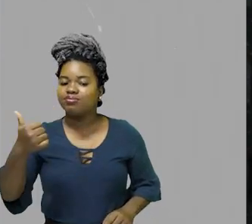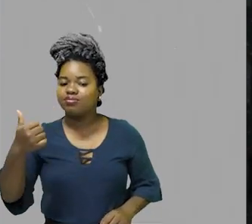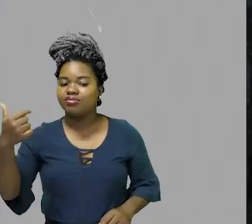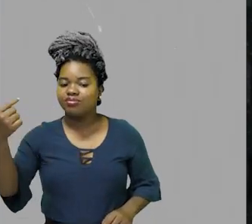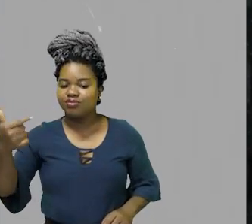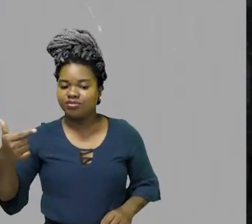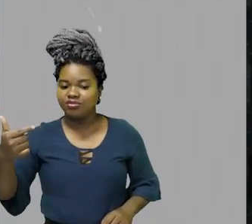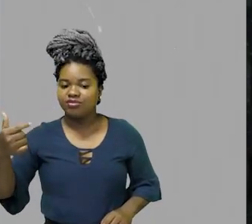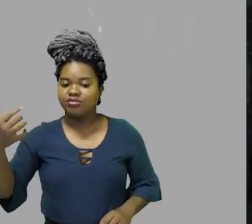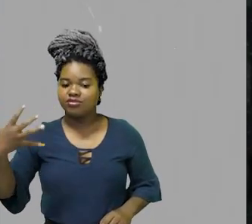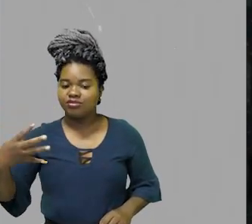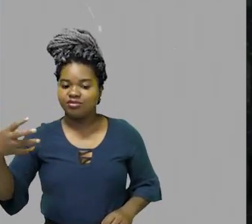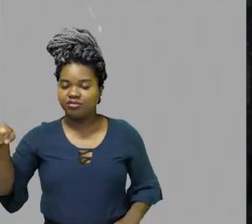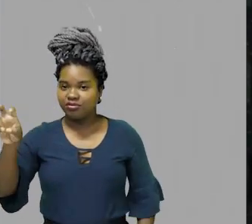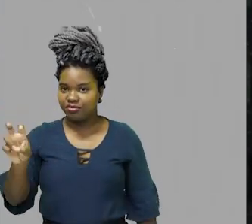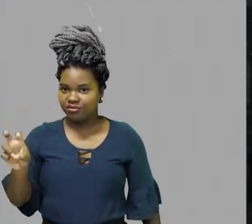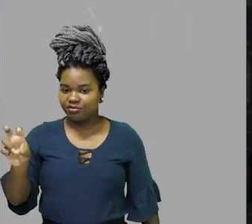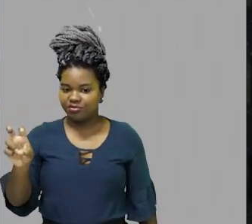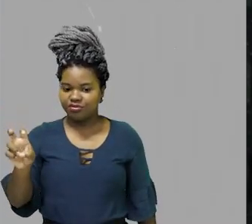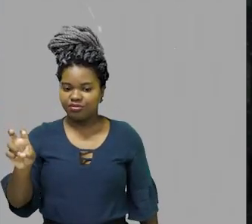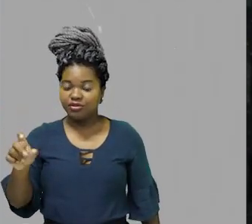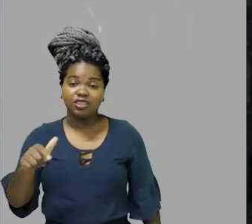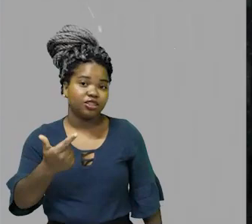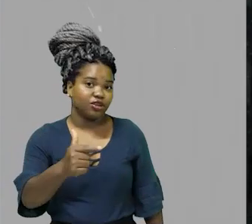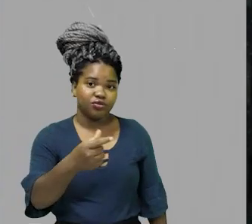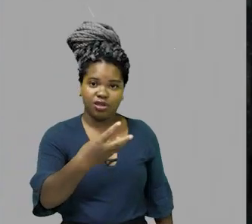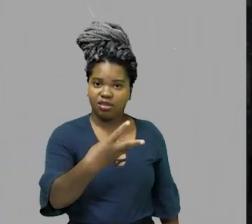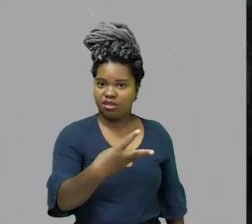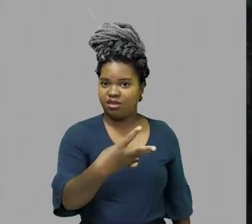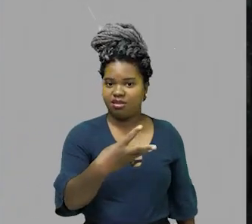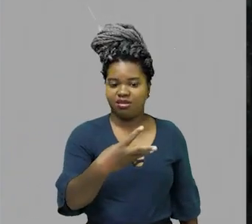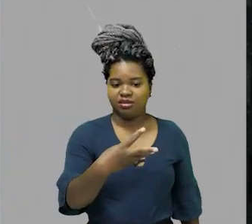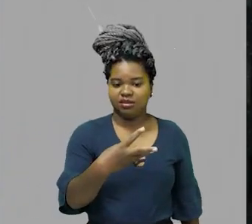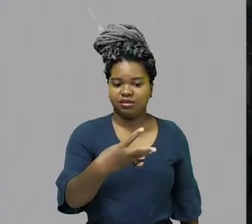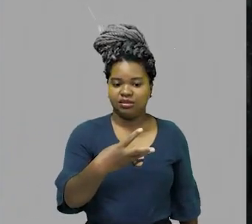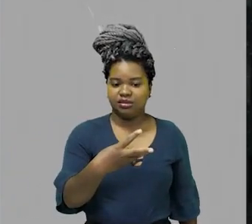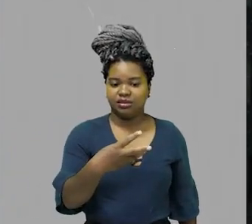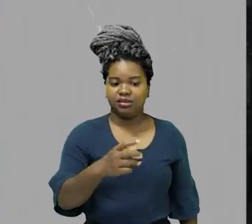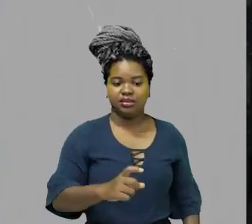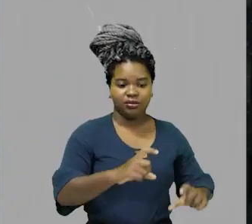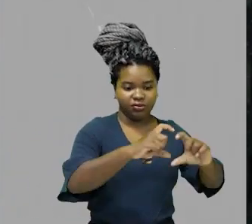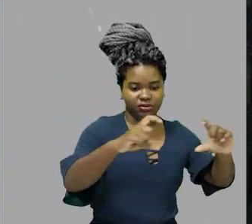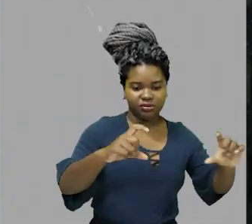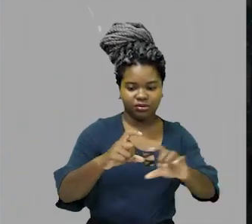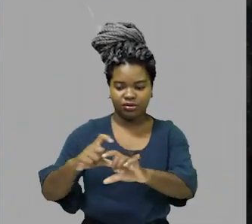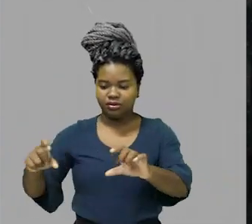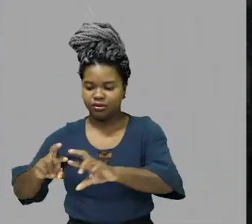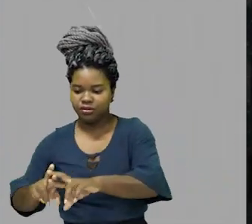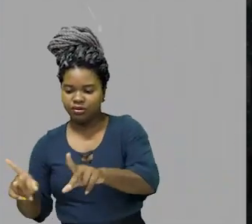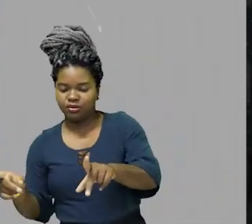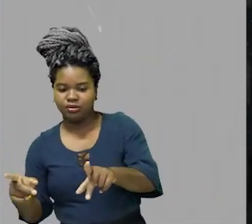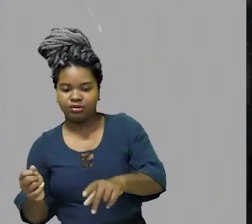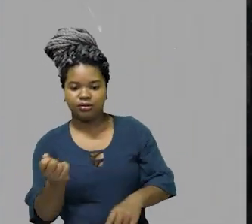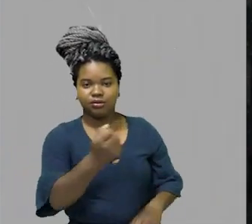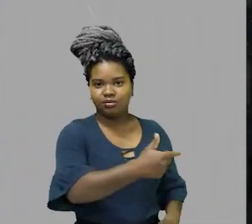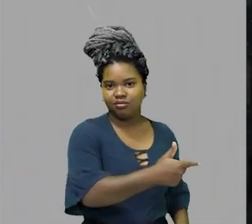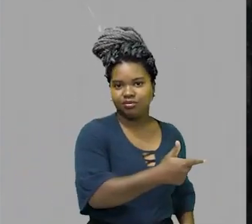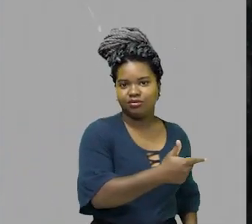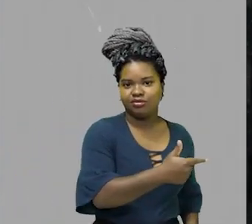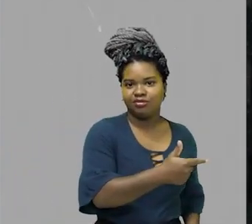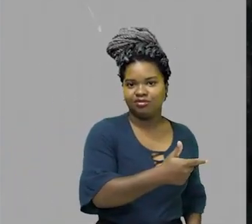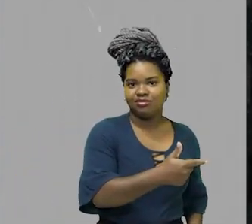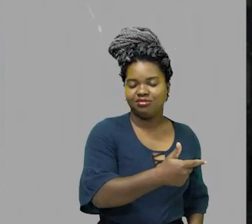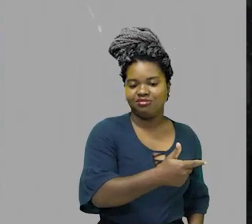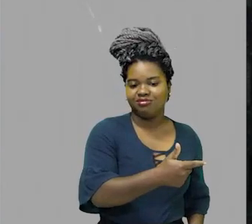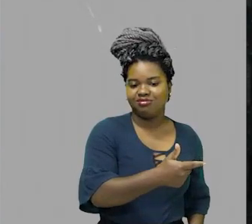3. Olha só. Então, essa molécula, essa fita de RNA, ela é diferente dessa. Por quê? Ela não colocou